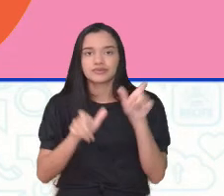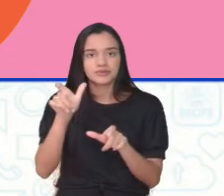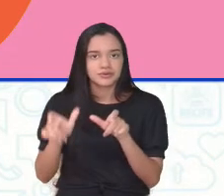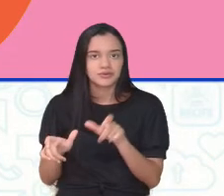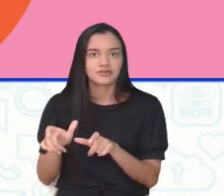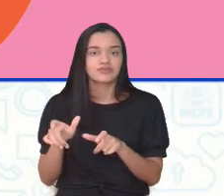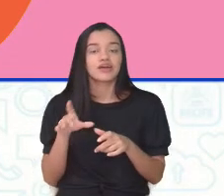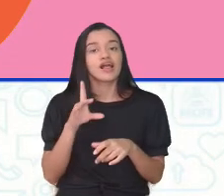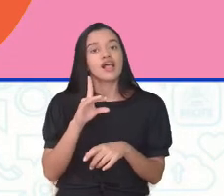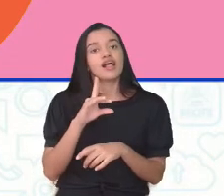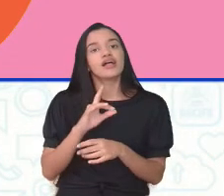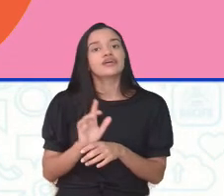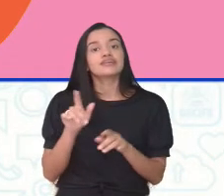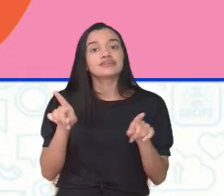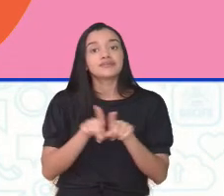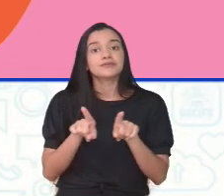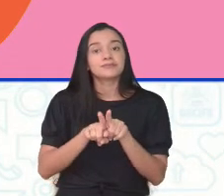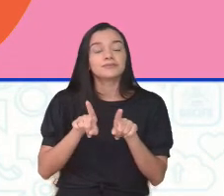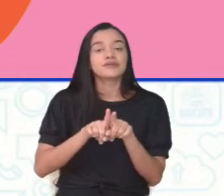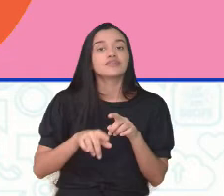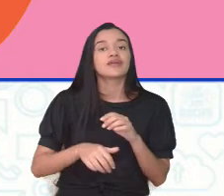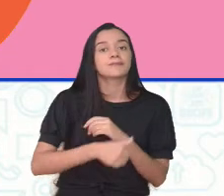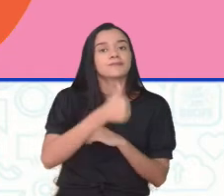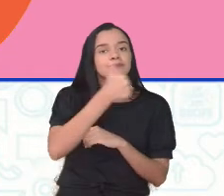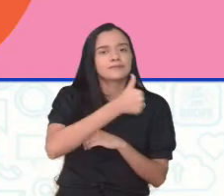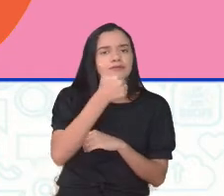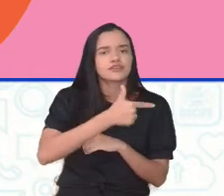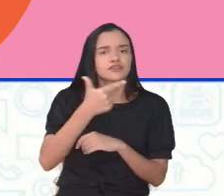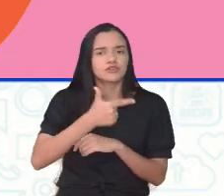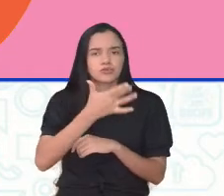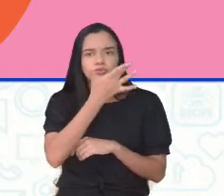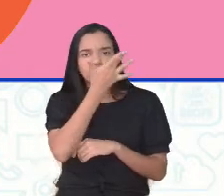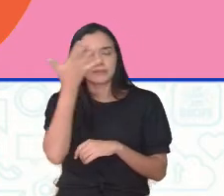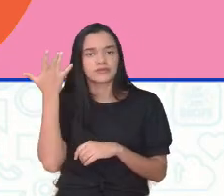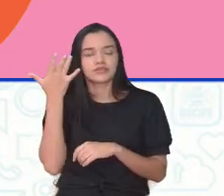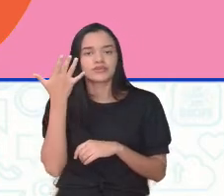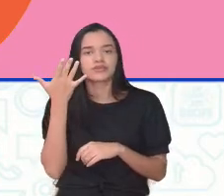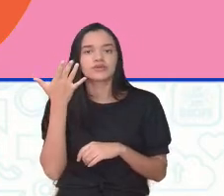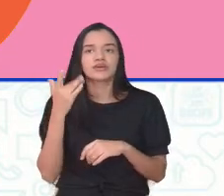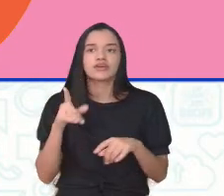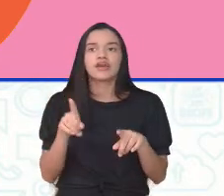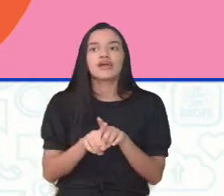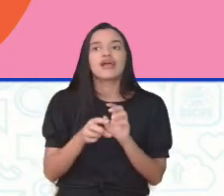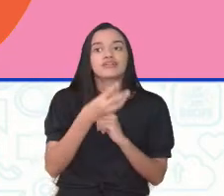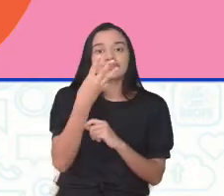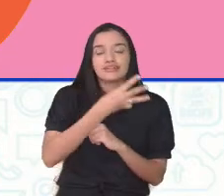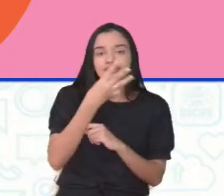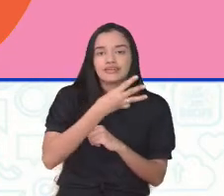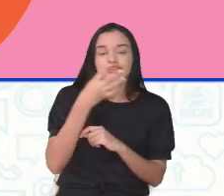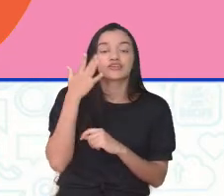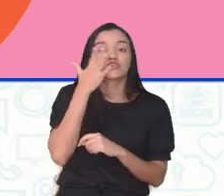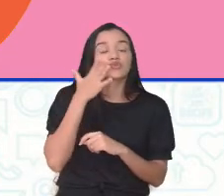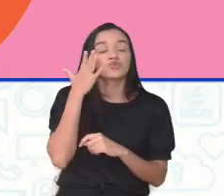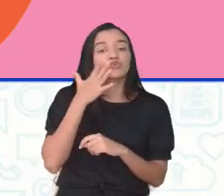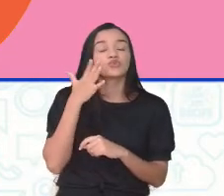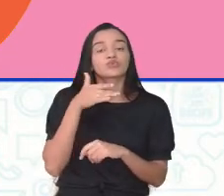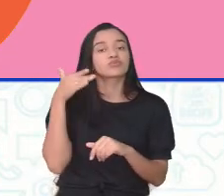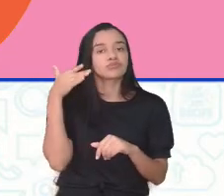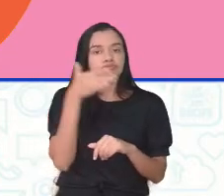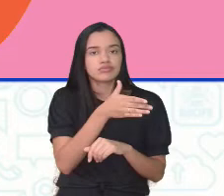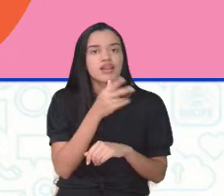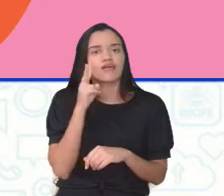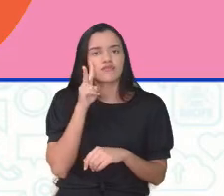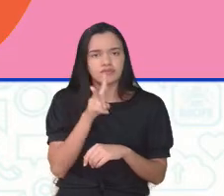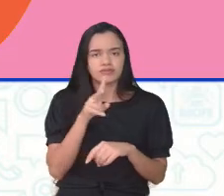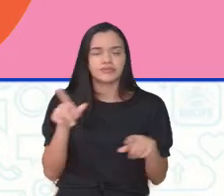possessivos e demonstrativos da primeira e segunda pessoas gramaticais no discurso direto, passam para a terceira, no discurso indireto, a gente já viu isso